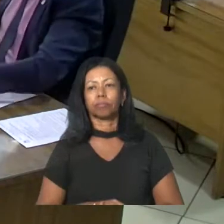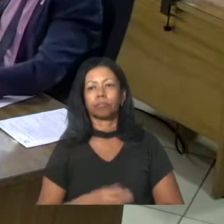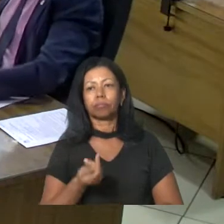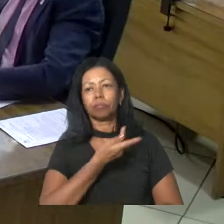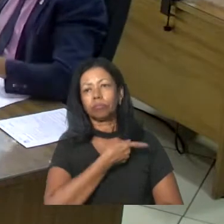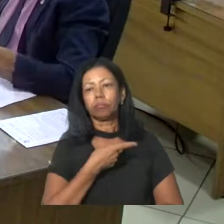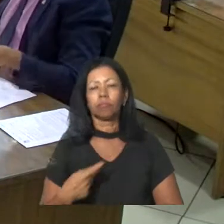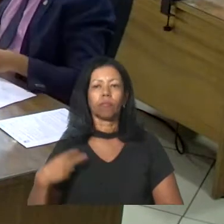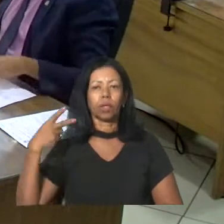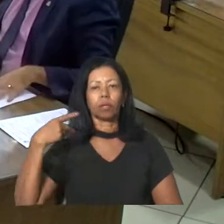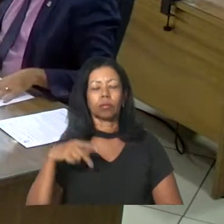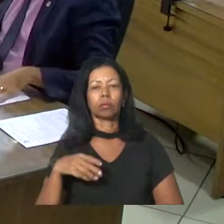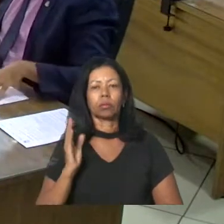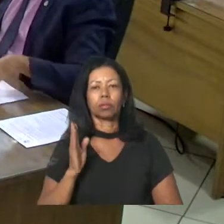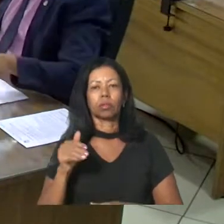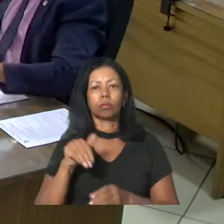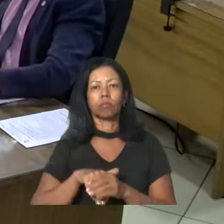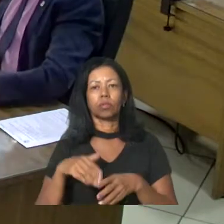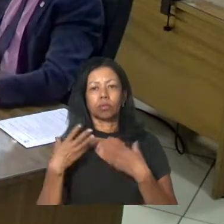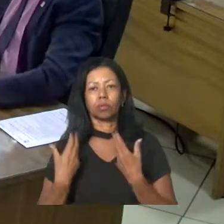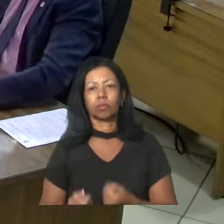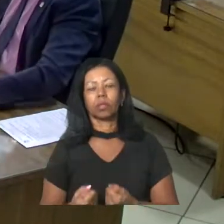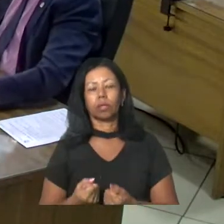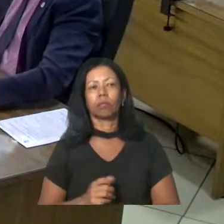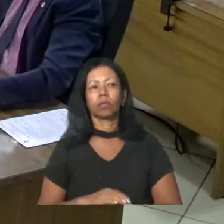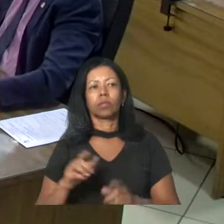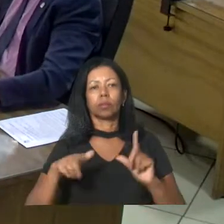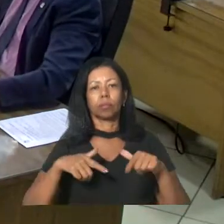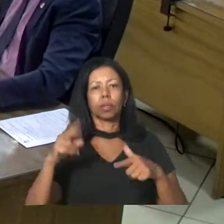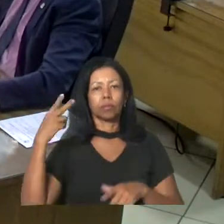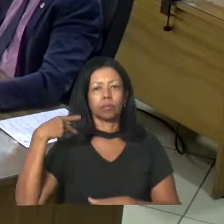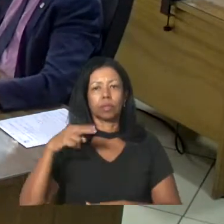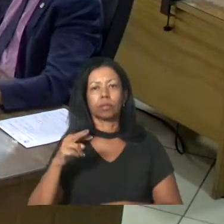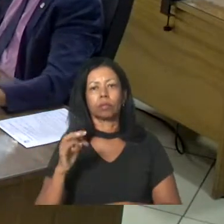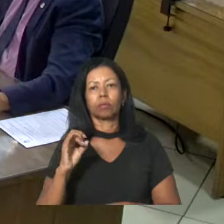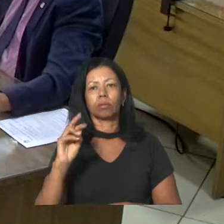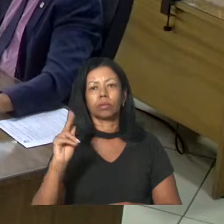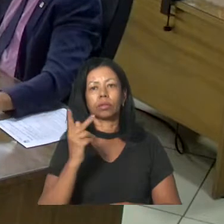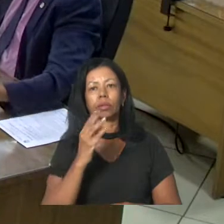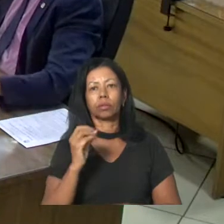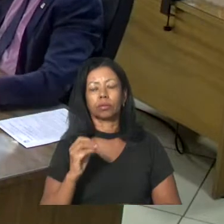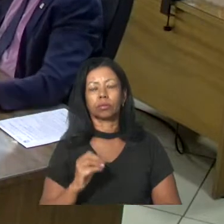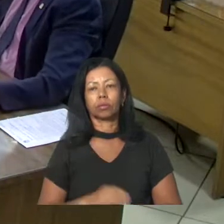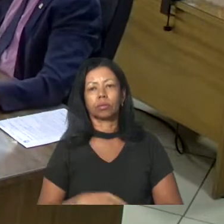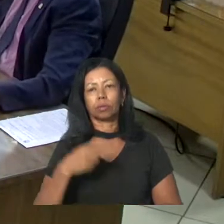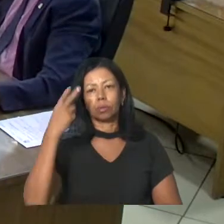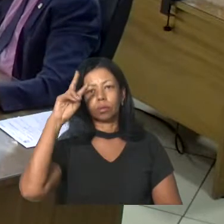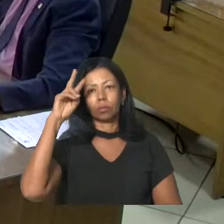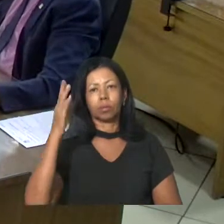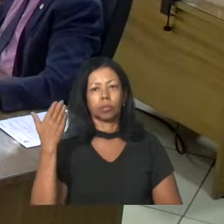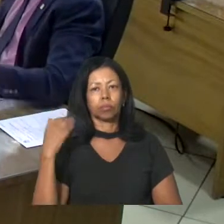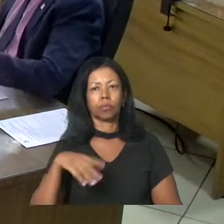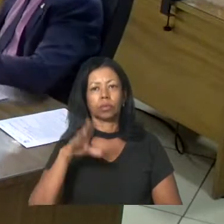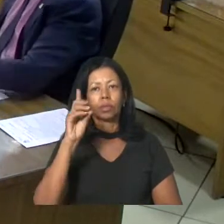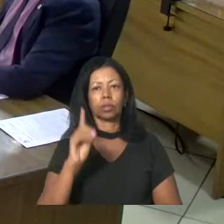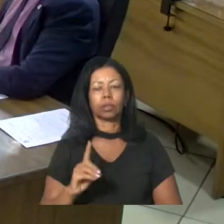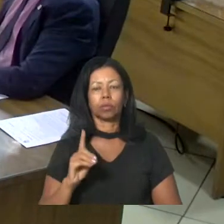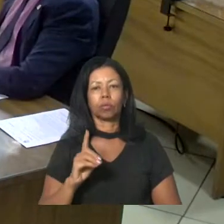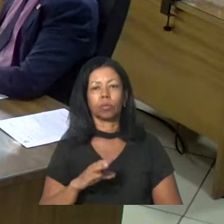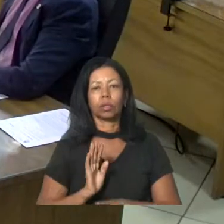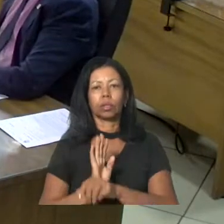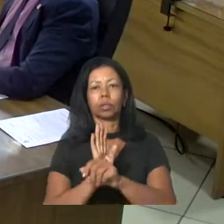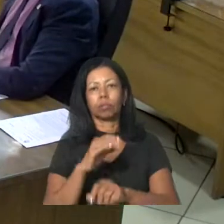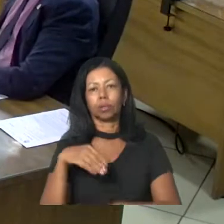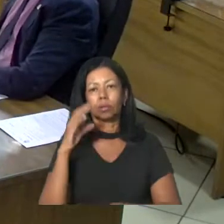decido meu voto favorável ao requerimento do vereador Tinho. Tinho, que me recordo, na época, foi diretor de urgência e